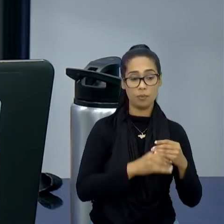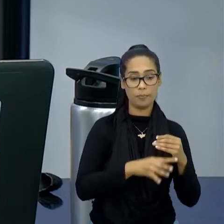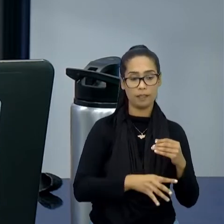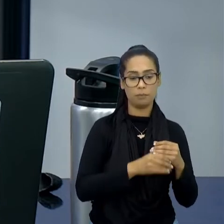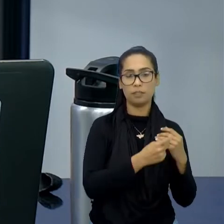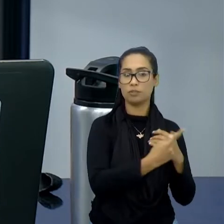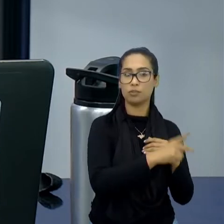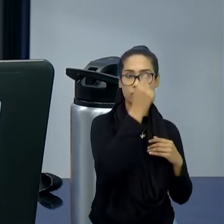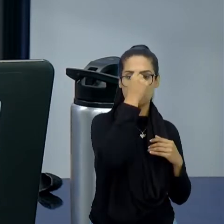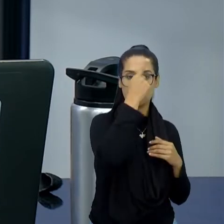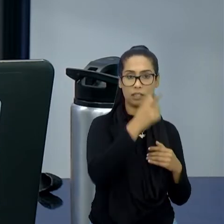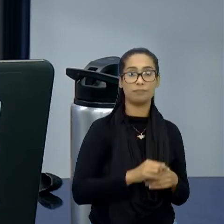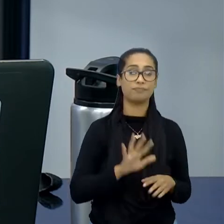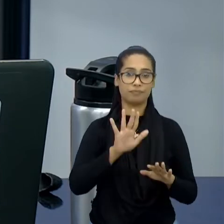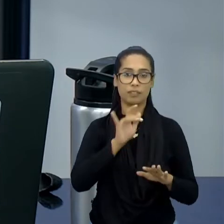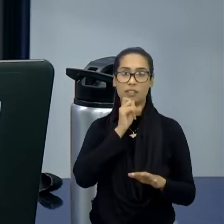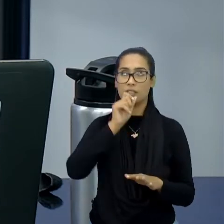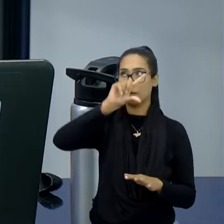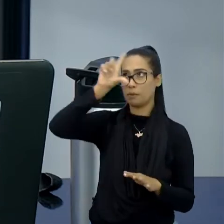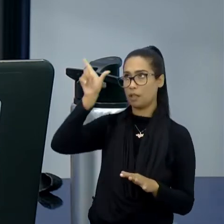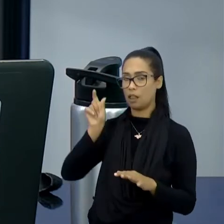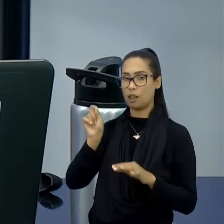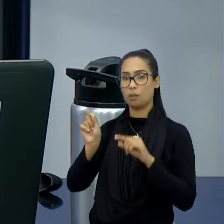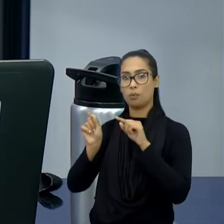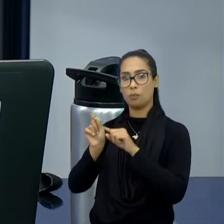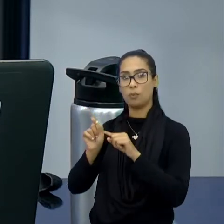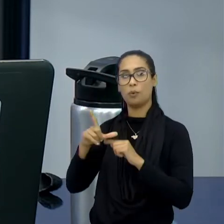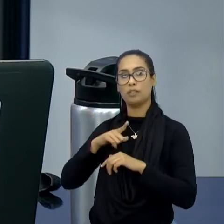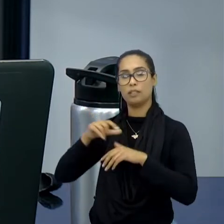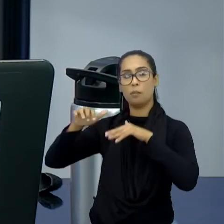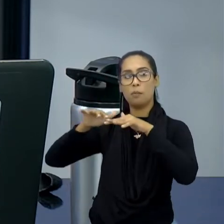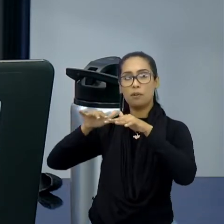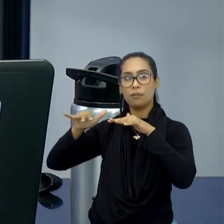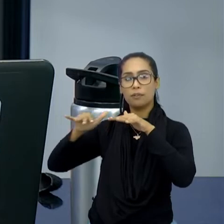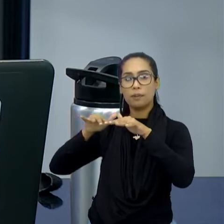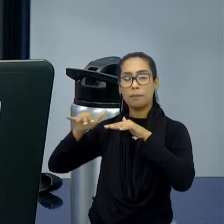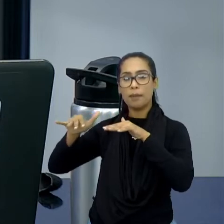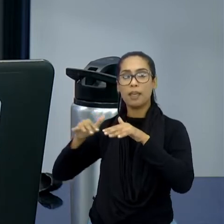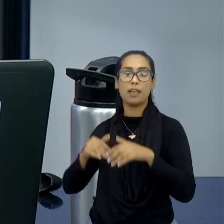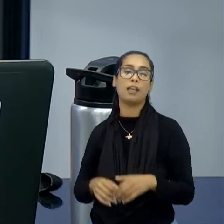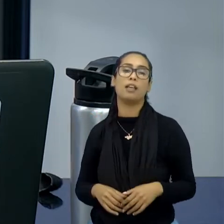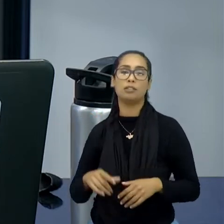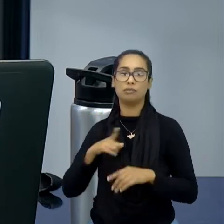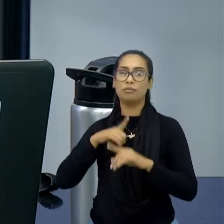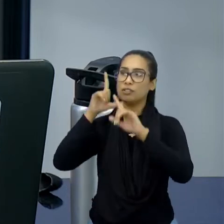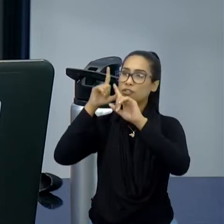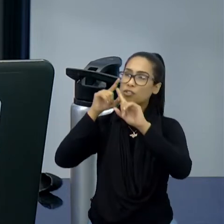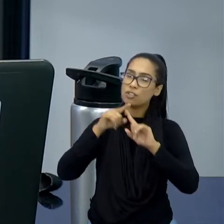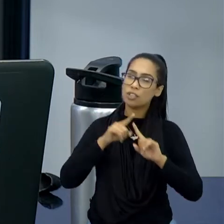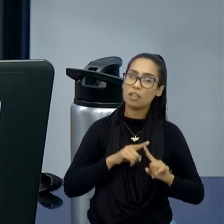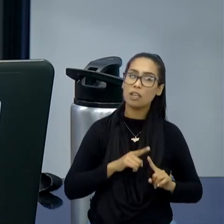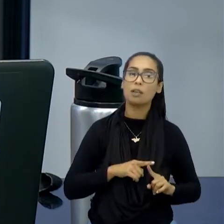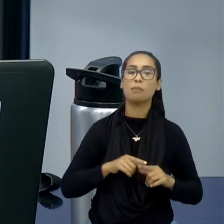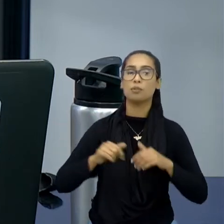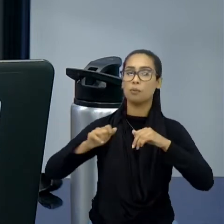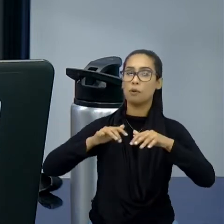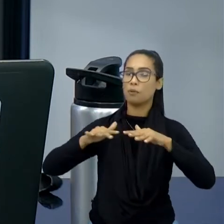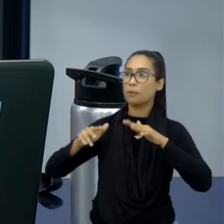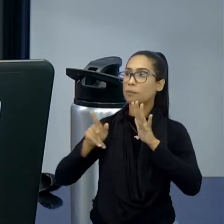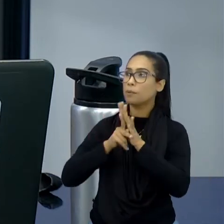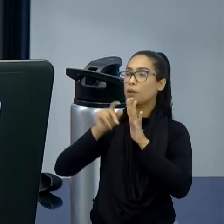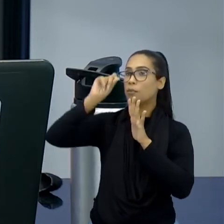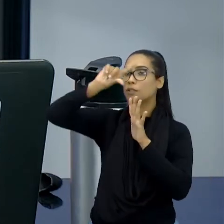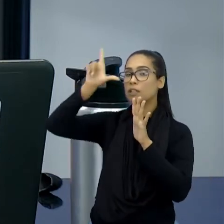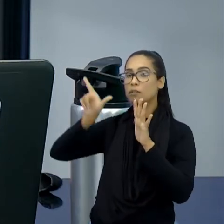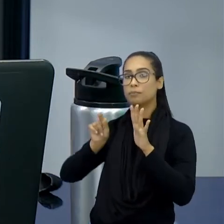a Lua, né, ela tem determinados movimentos, né? Então, tem a translação, tem a rotação, né? Mas a Lua também tem